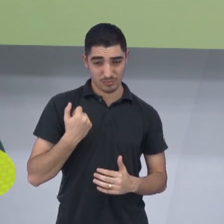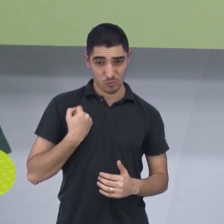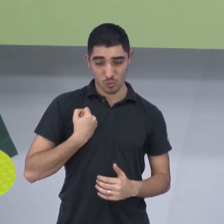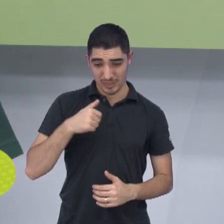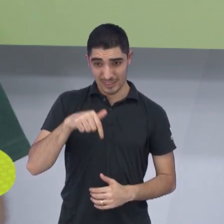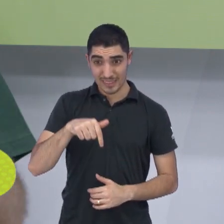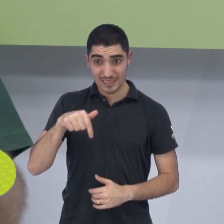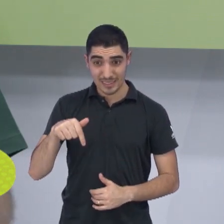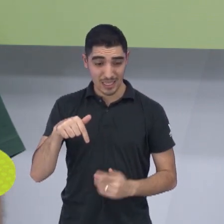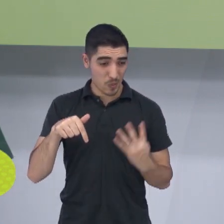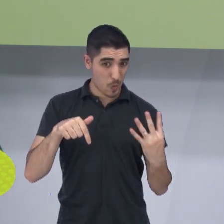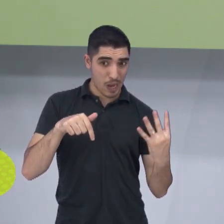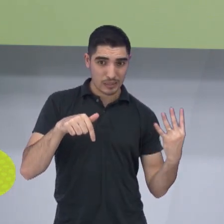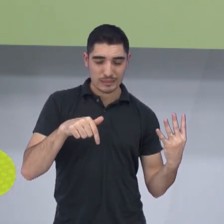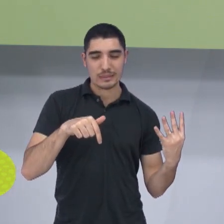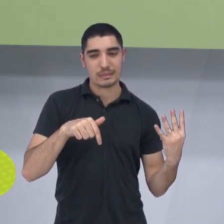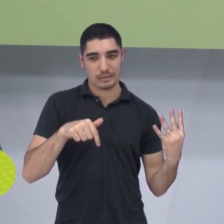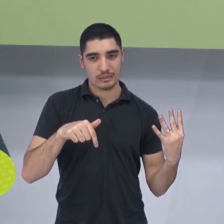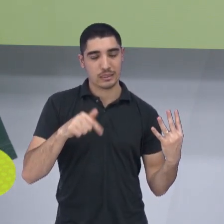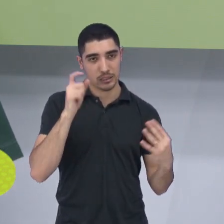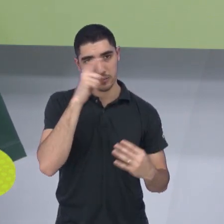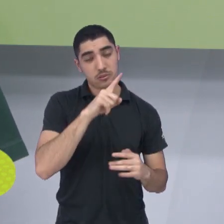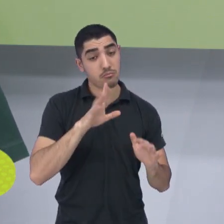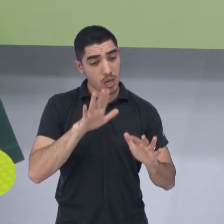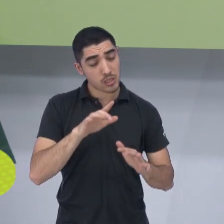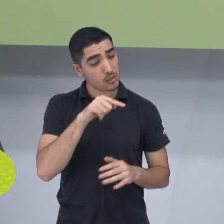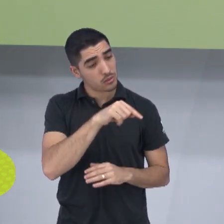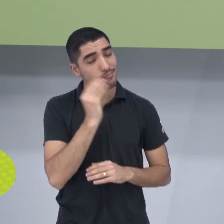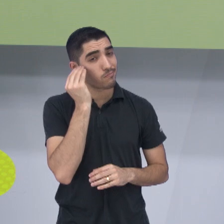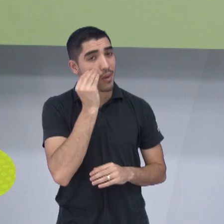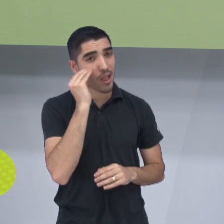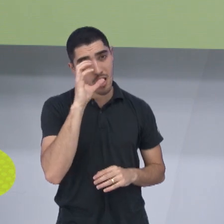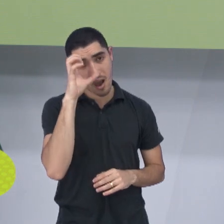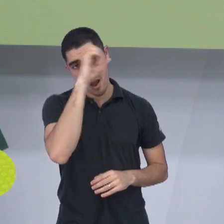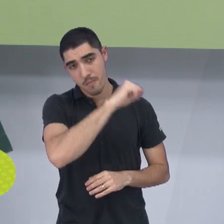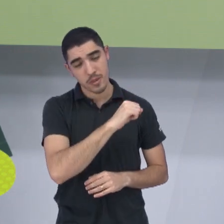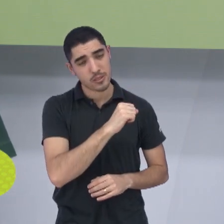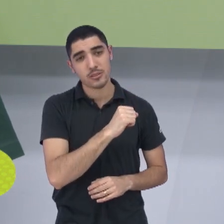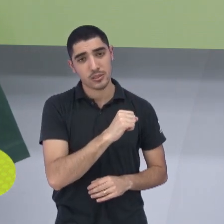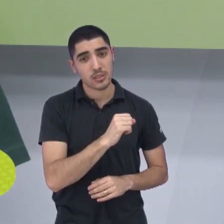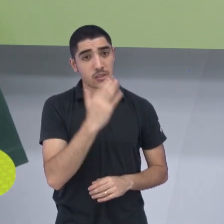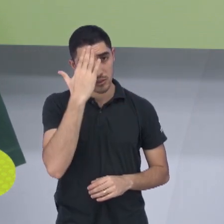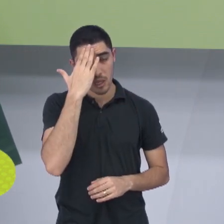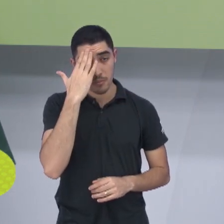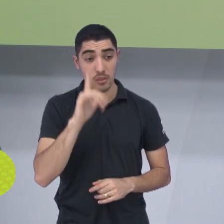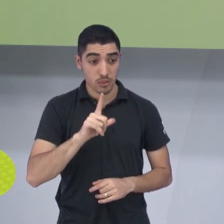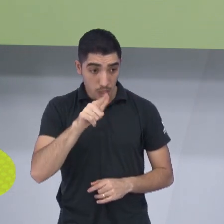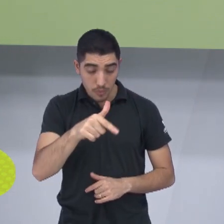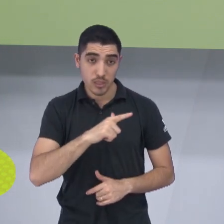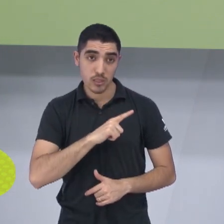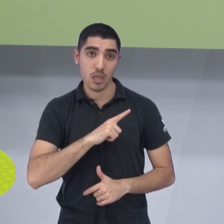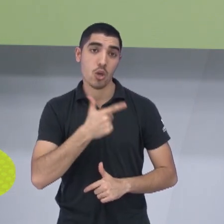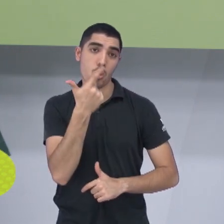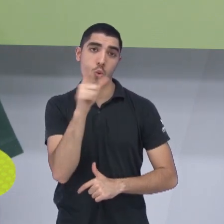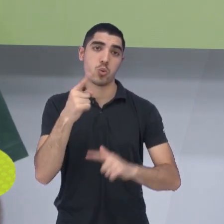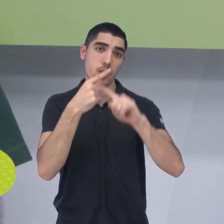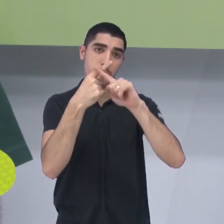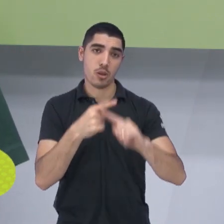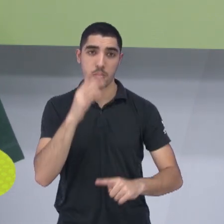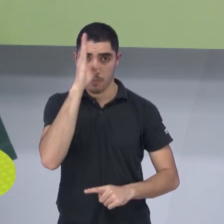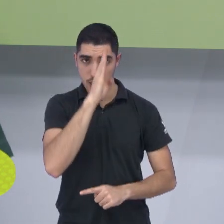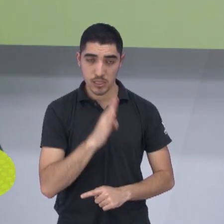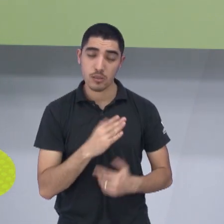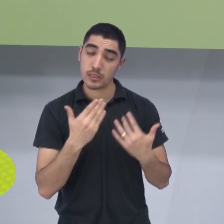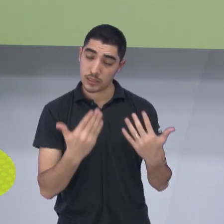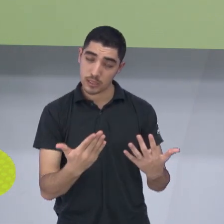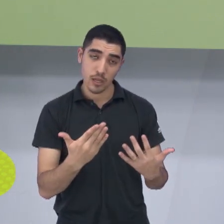pontos, mas tudo aprendizado para essas meninas que vai ter uma Liga Nacional para frente depois. Então tudo é